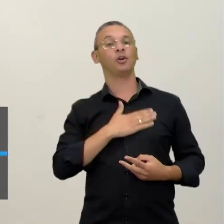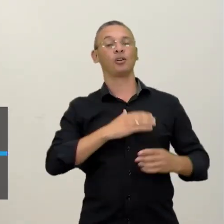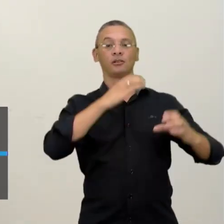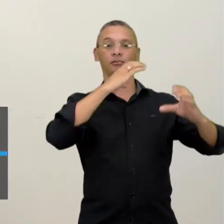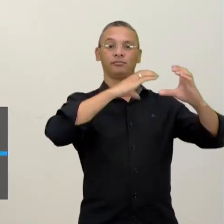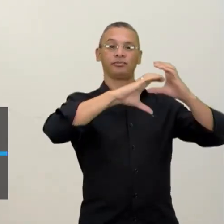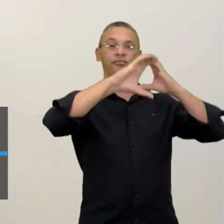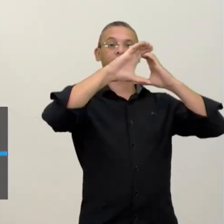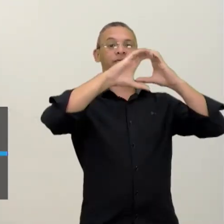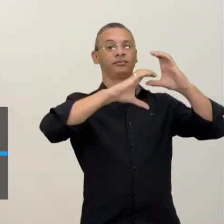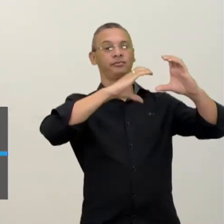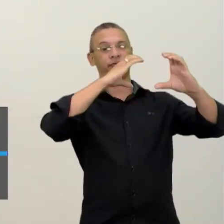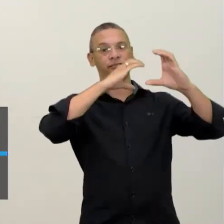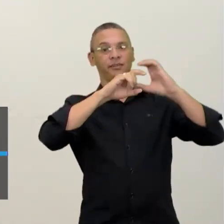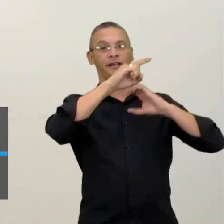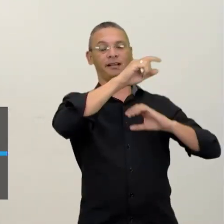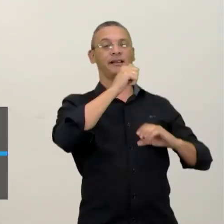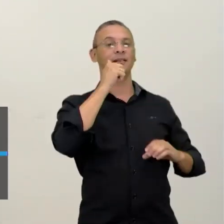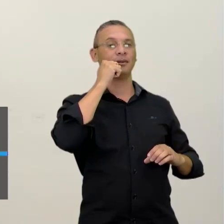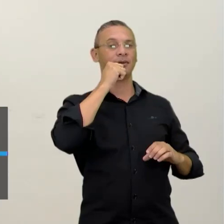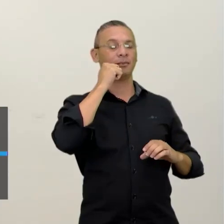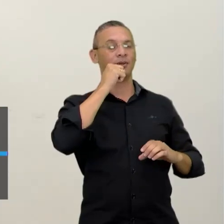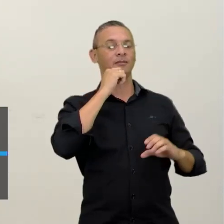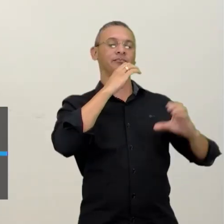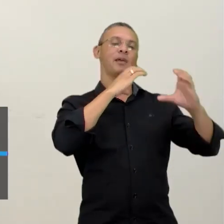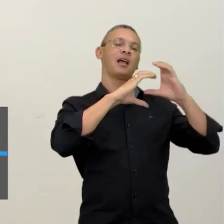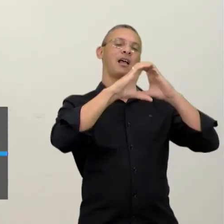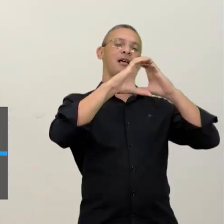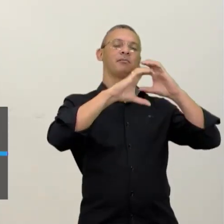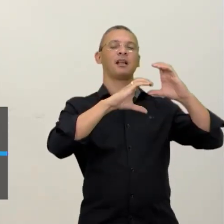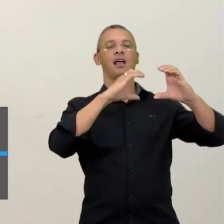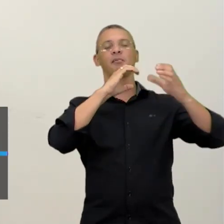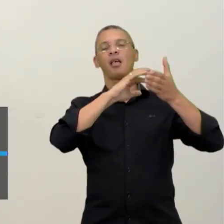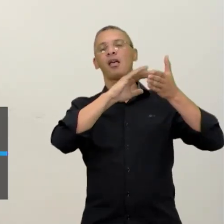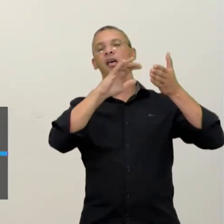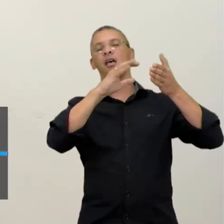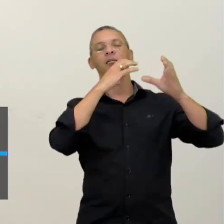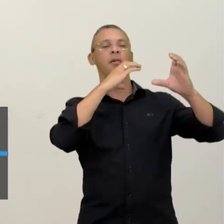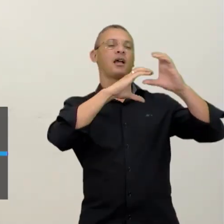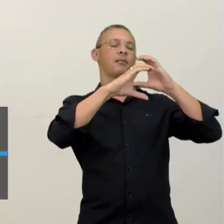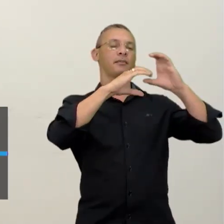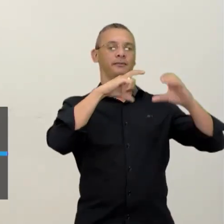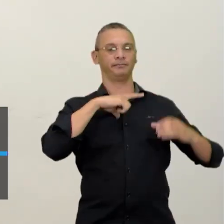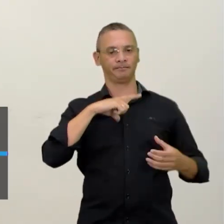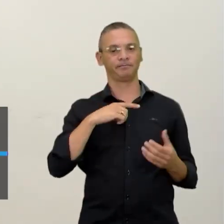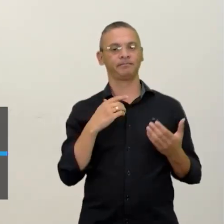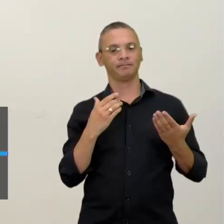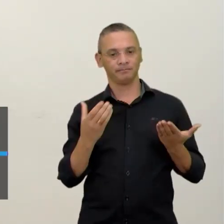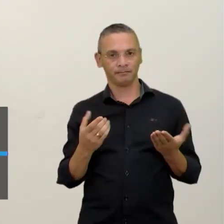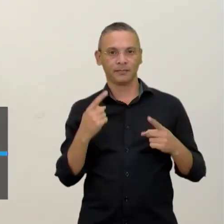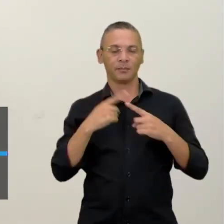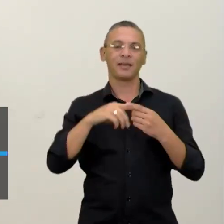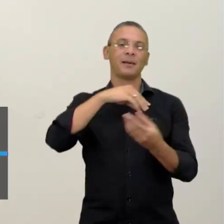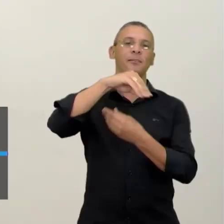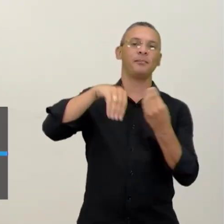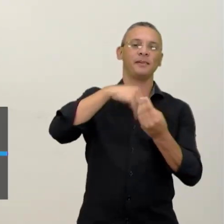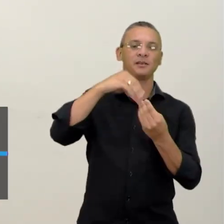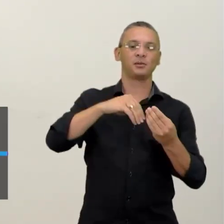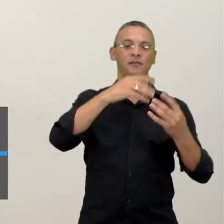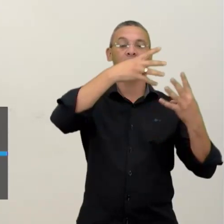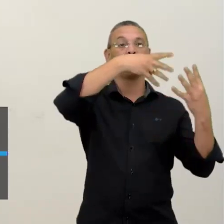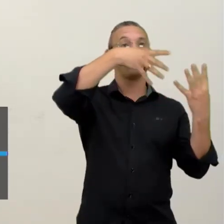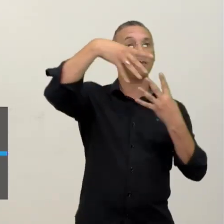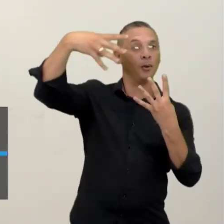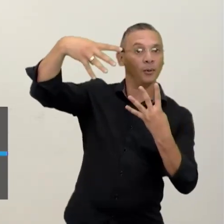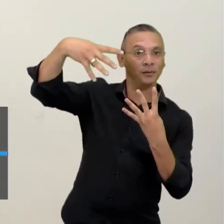elas não têm música apenas, elas cantam. Se elas cantam, é uma letra. Se tem a letra, né, então é uma canção, porque tem música e letra. Sabia